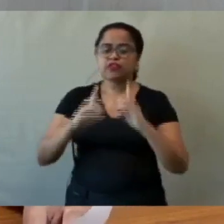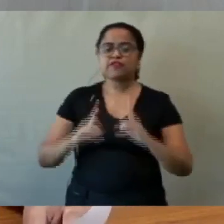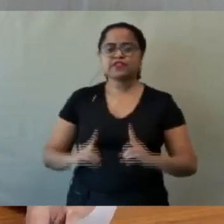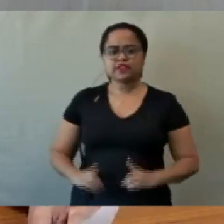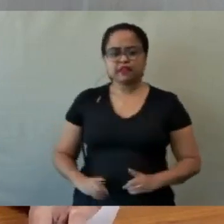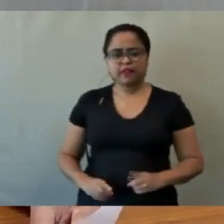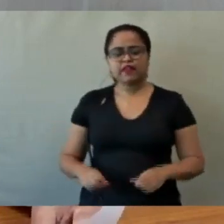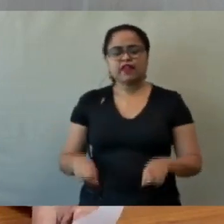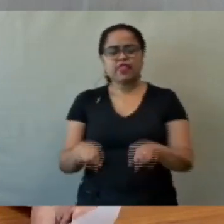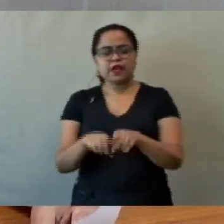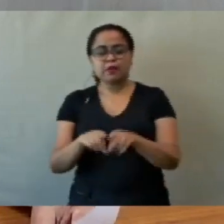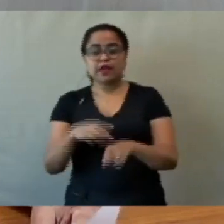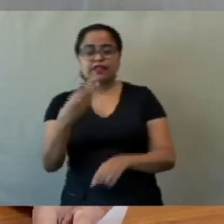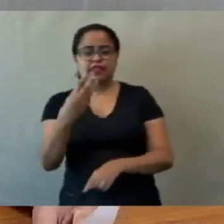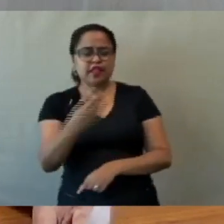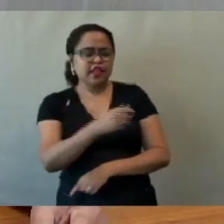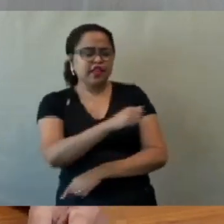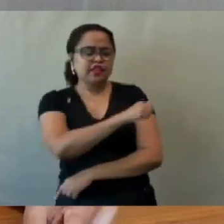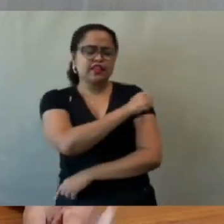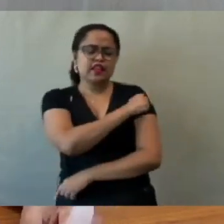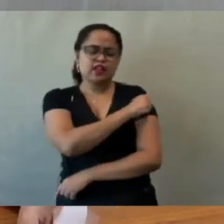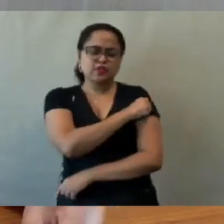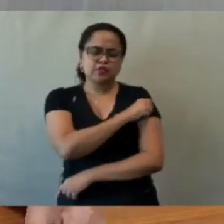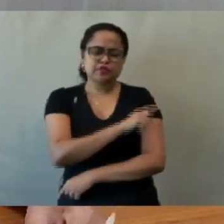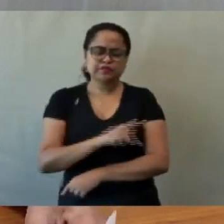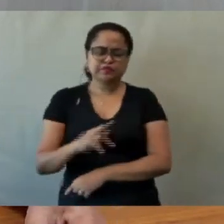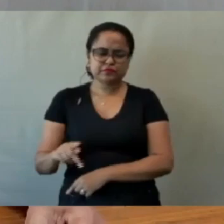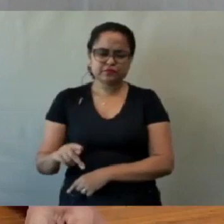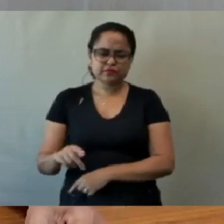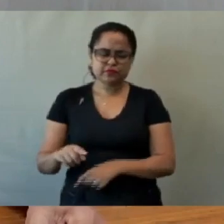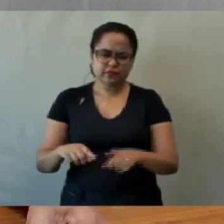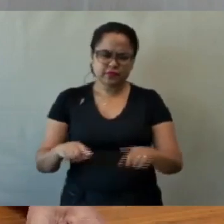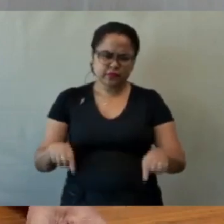aula que tinha uma criança com uma deficiência que se chama